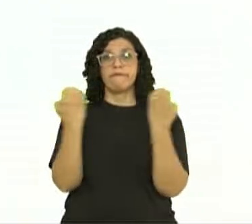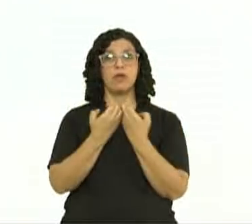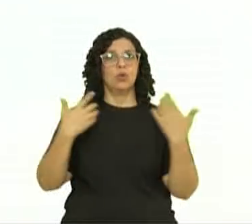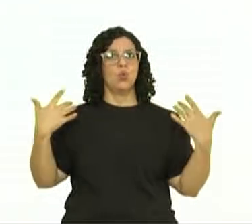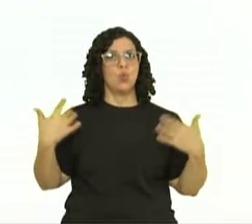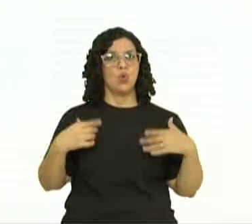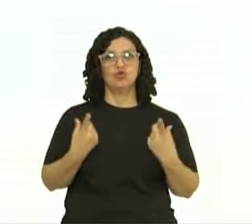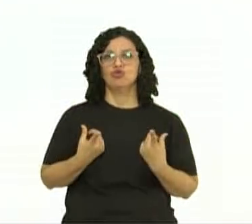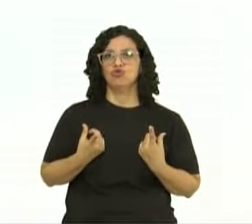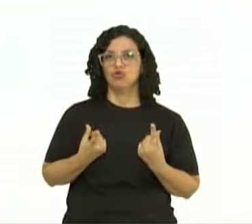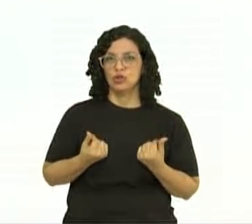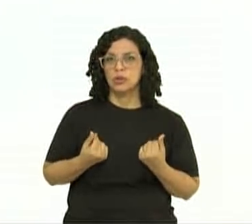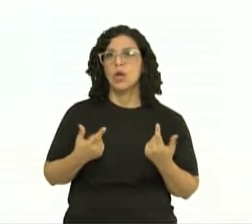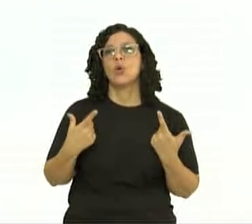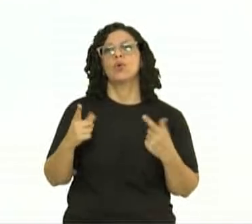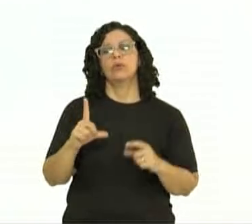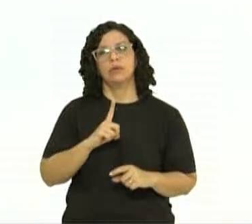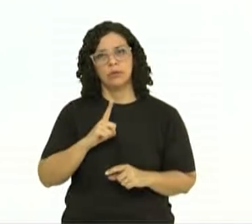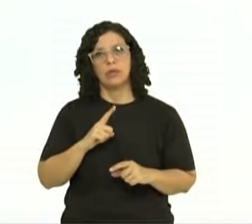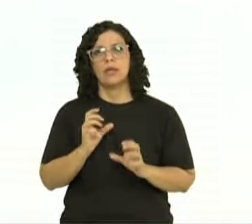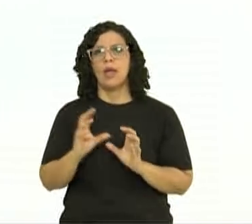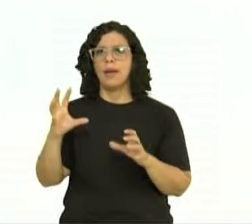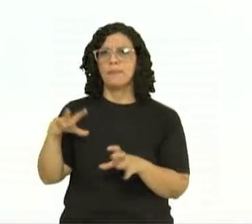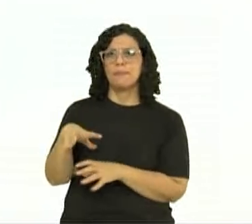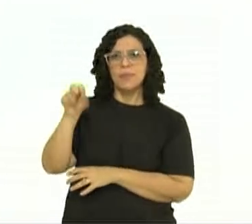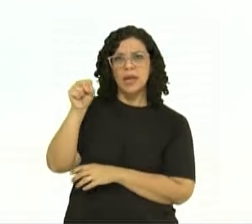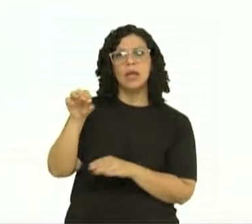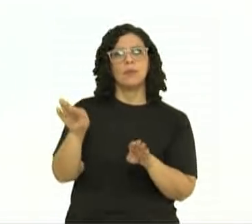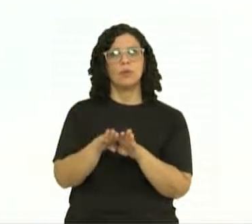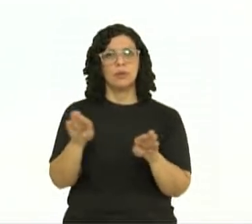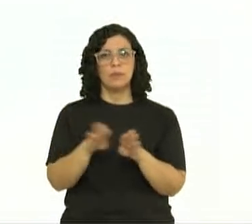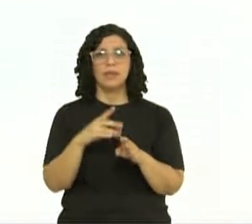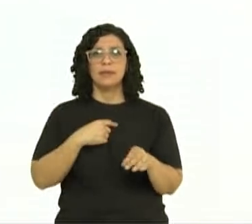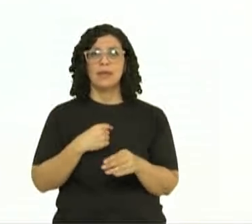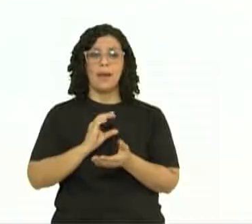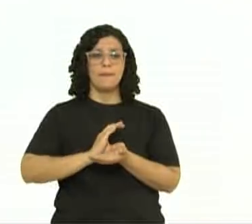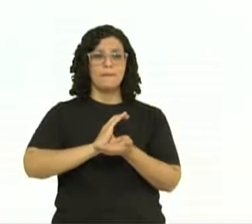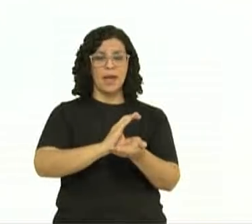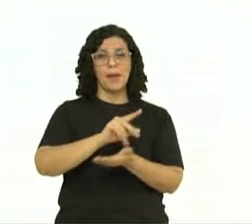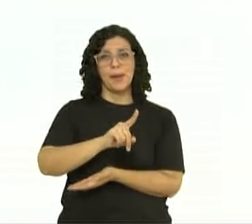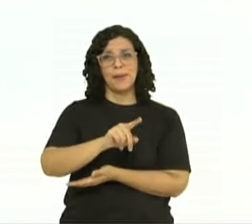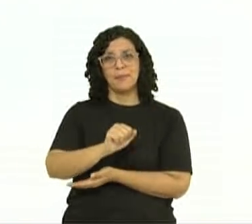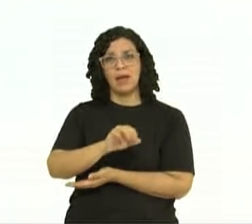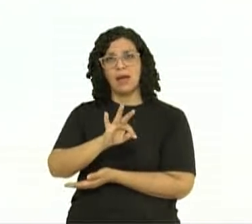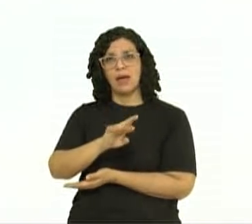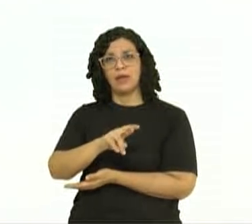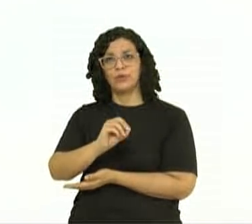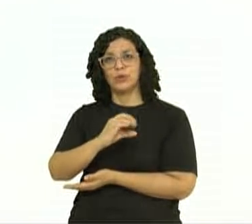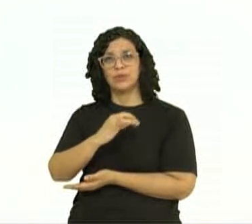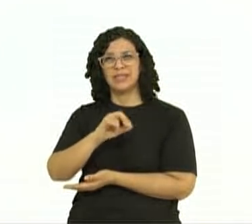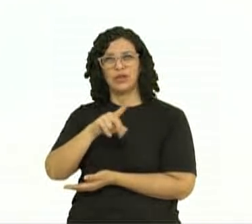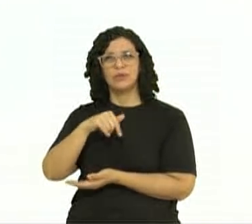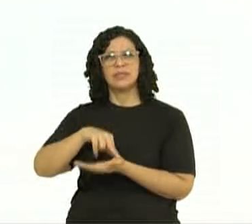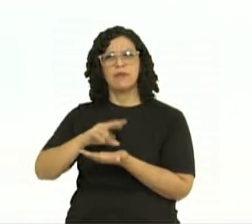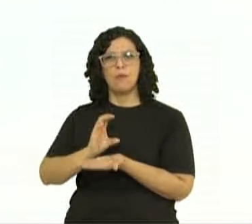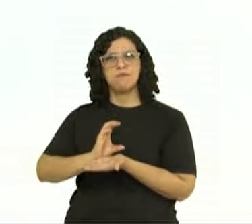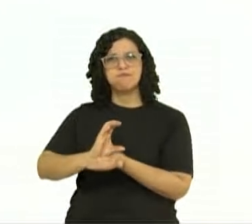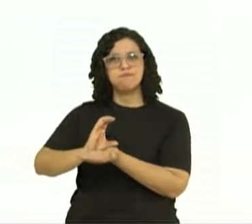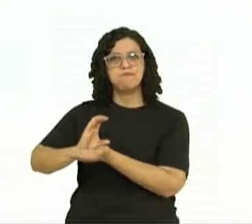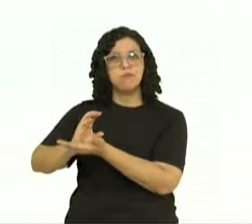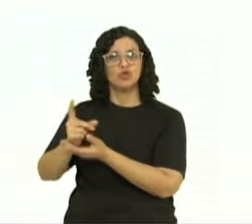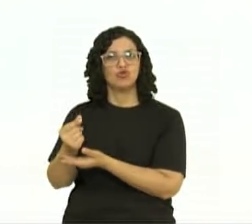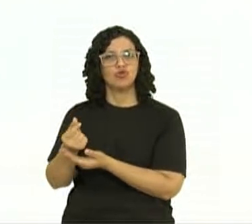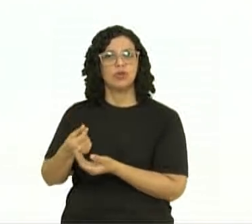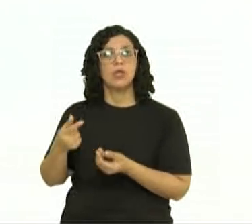em recursos, né? Em aparato de premiação, dinheiro, patrocínios, né? Então quando falamos nesses eventos, o patrocínio é muito